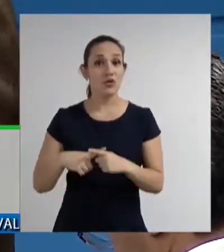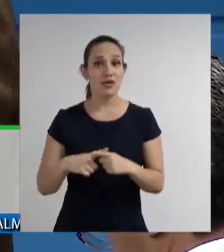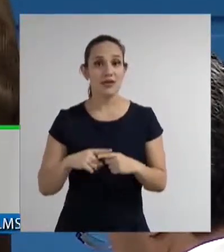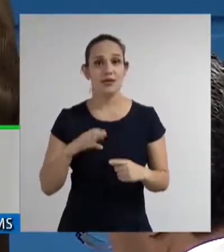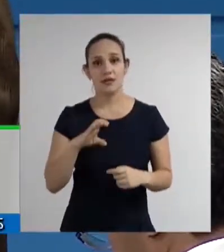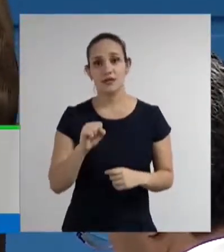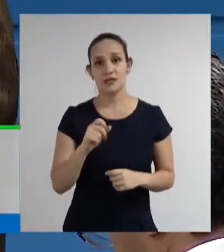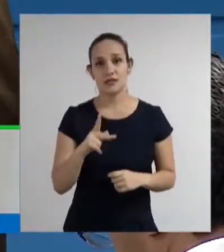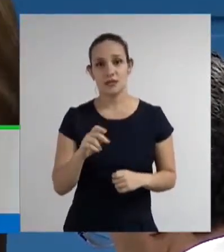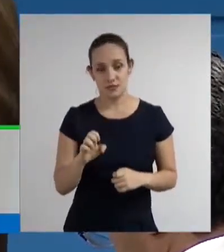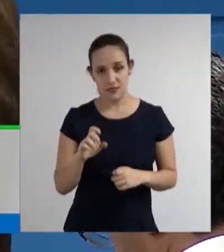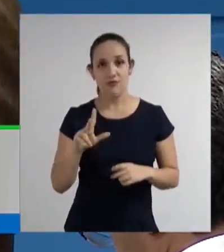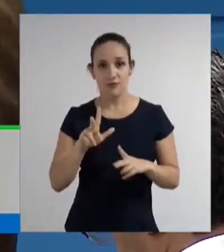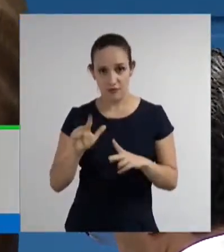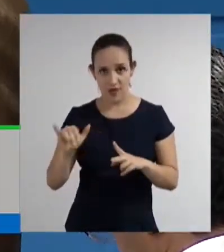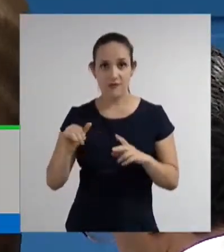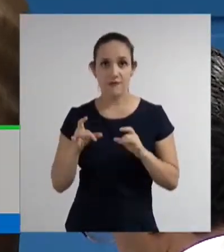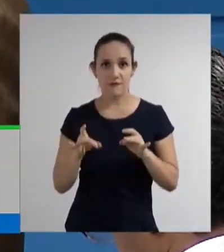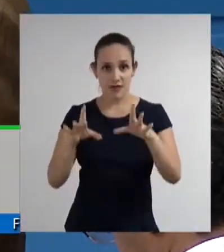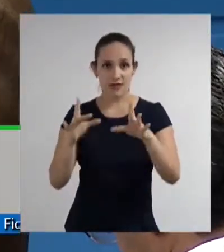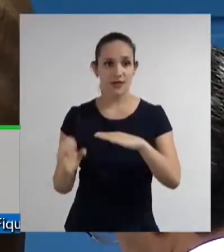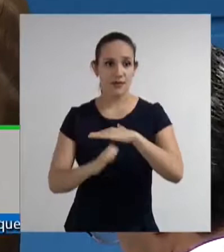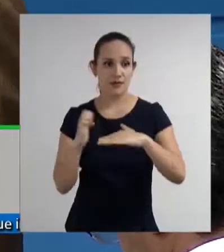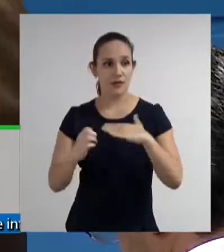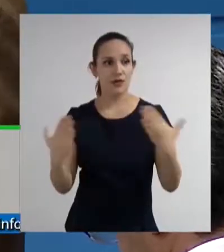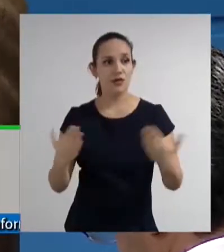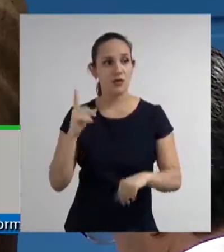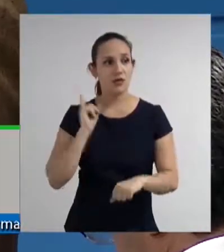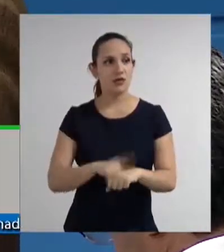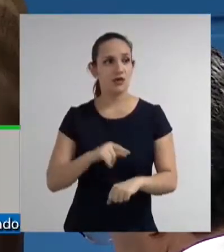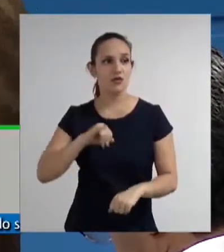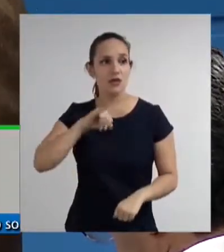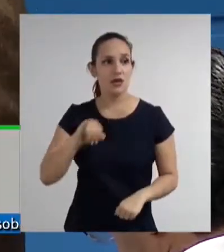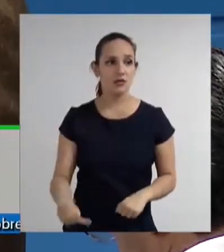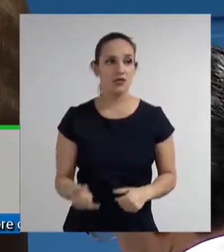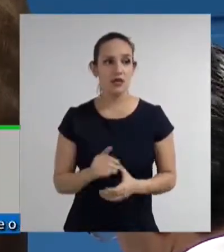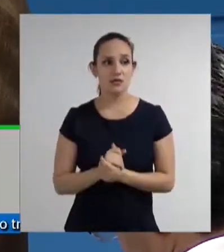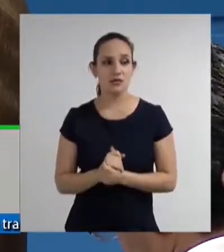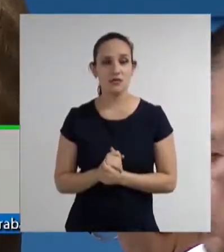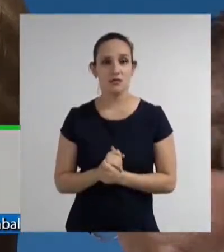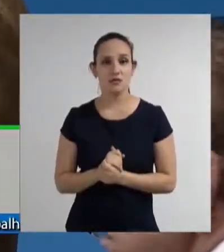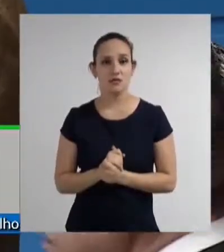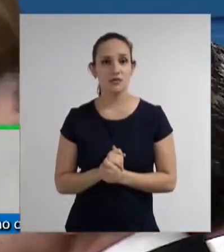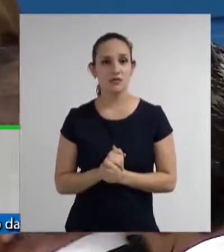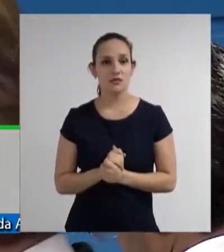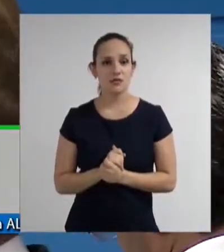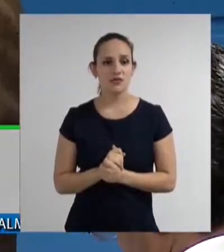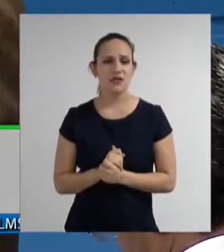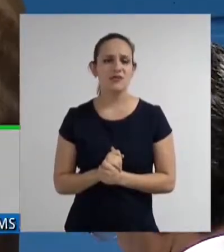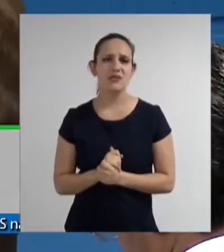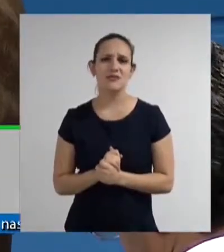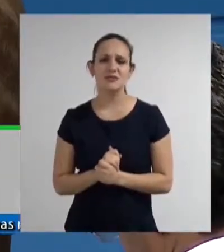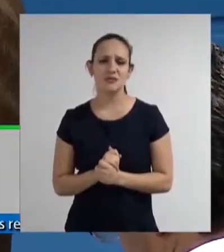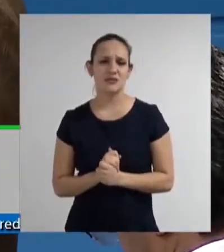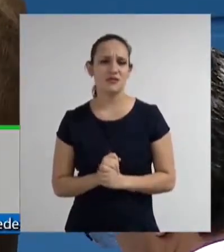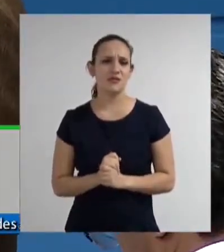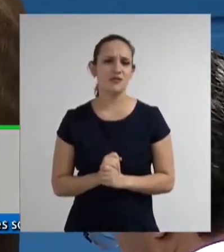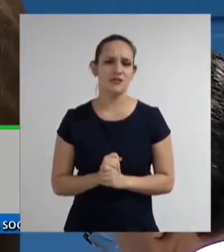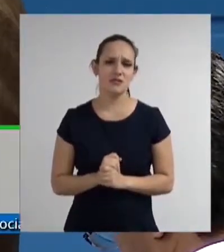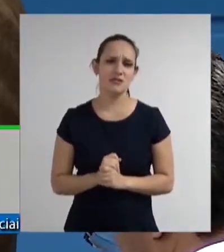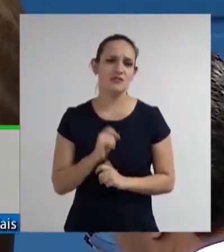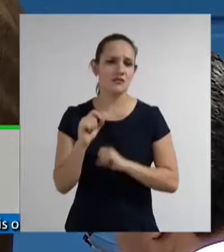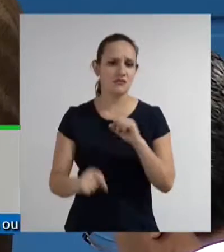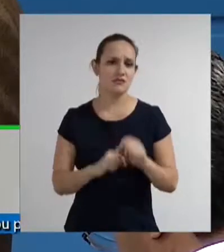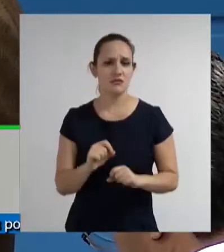empresa. E, lógico, aproveitando o momento oportuno, a empresa que está adquirindo só ou faz a compra, né,